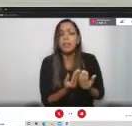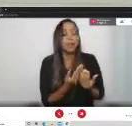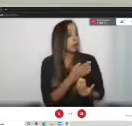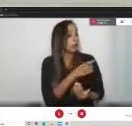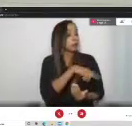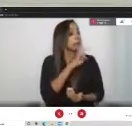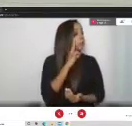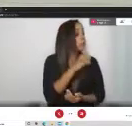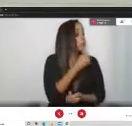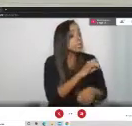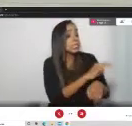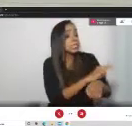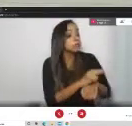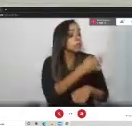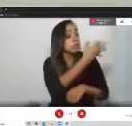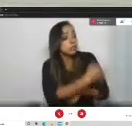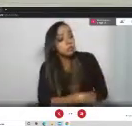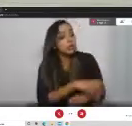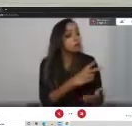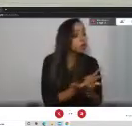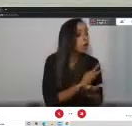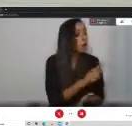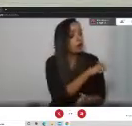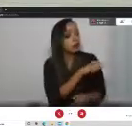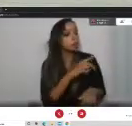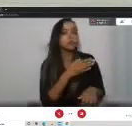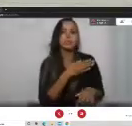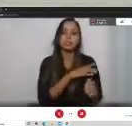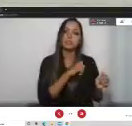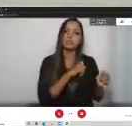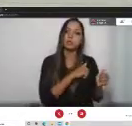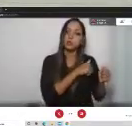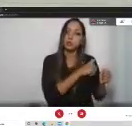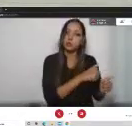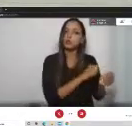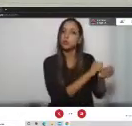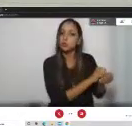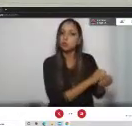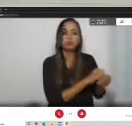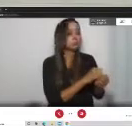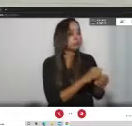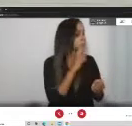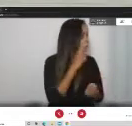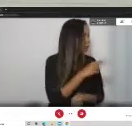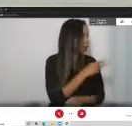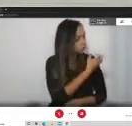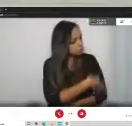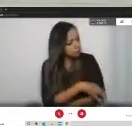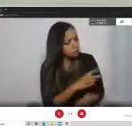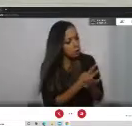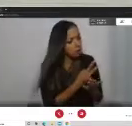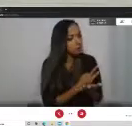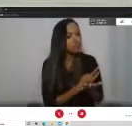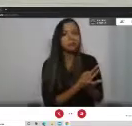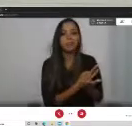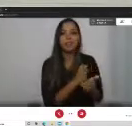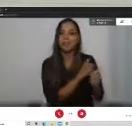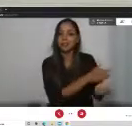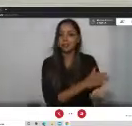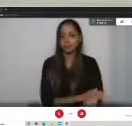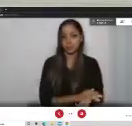Gabriel. Mas já pensam pessoas que você está ali para fechar comércio. Por isso que eu faço mais uma indignação